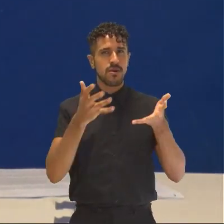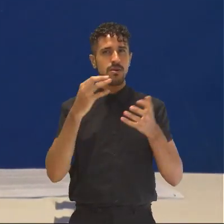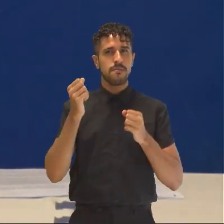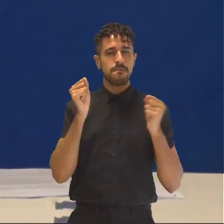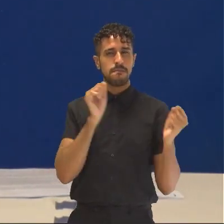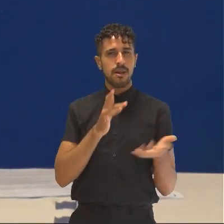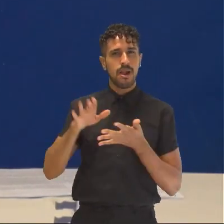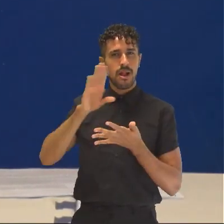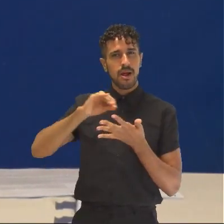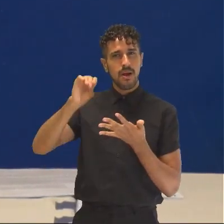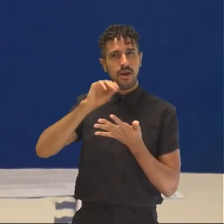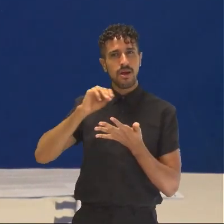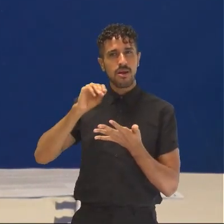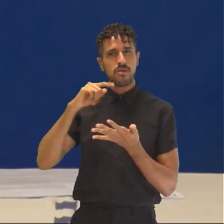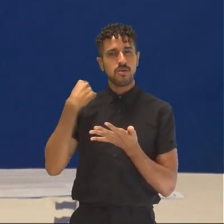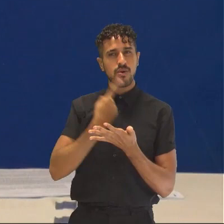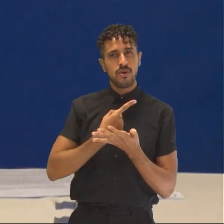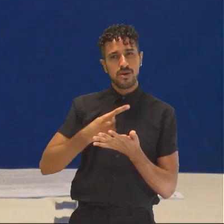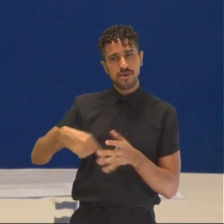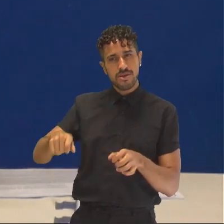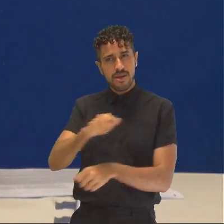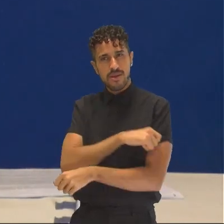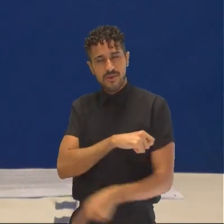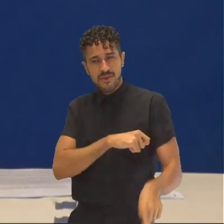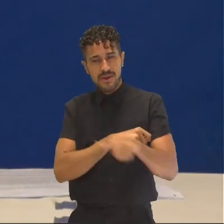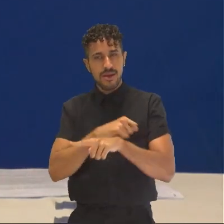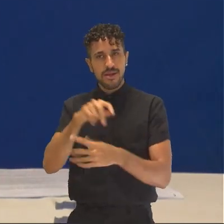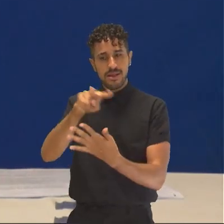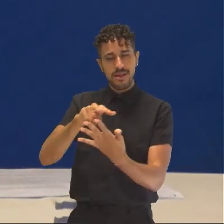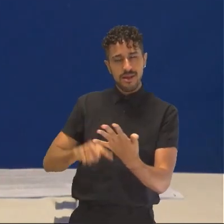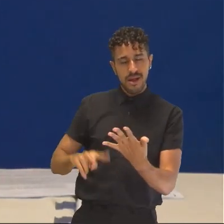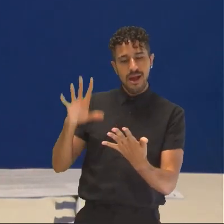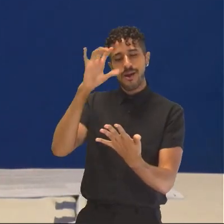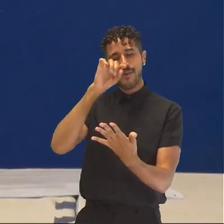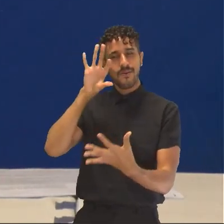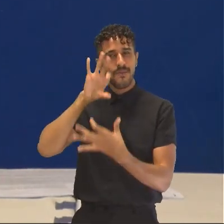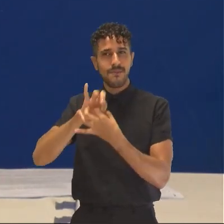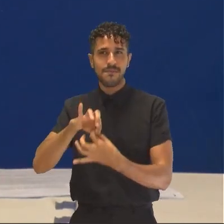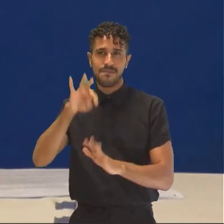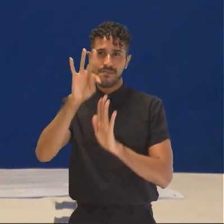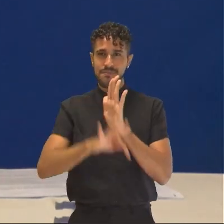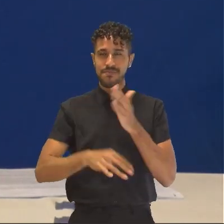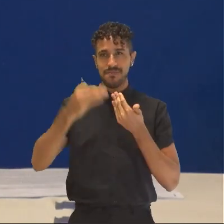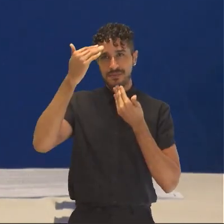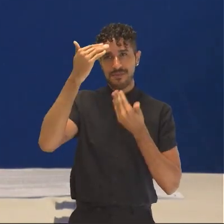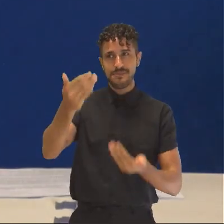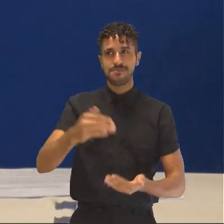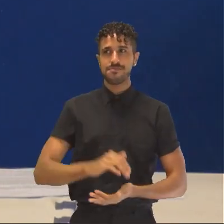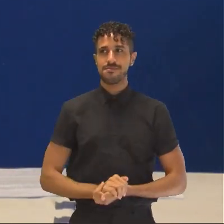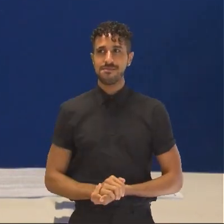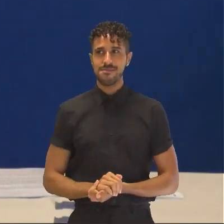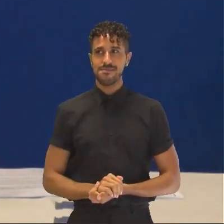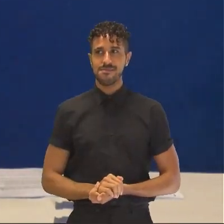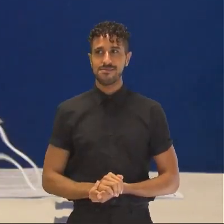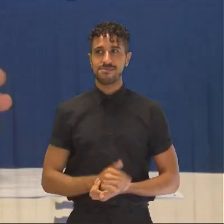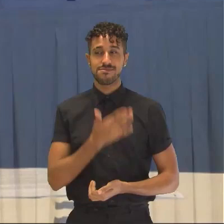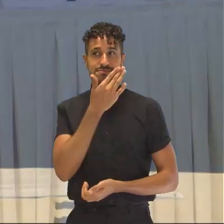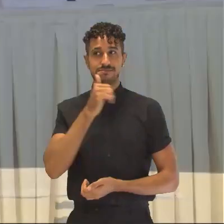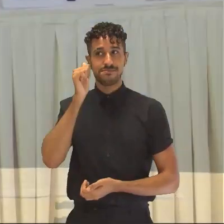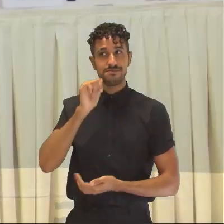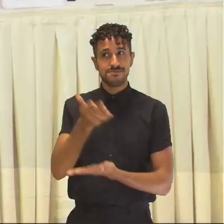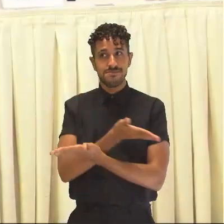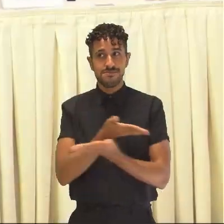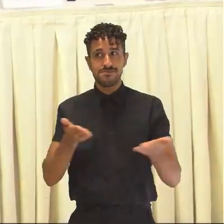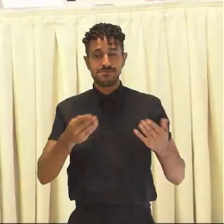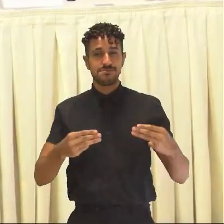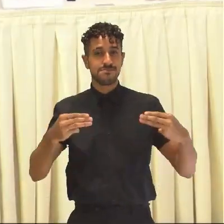fluência em leitura oral para que nossos alunos leiam e compreendam textos. Muito obrigado. Senhoras e senhores,